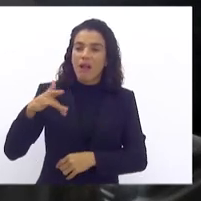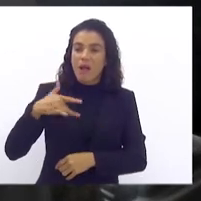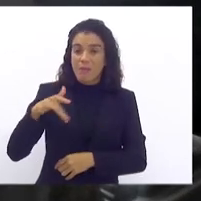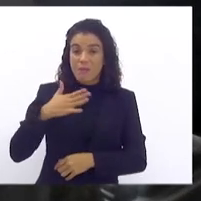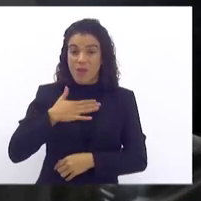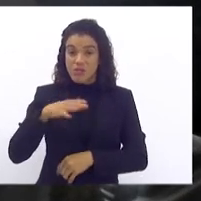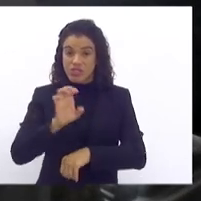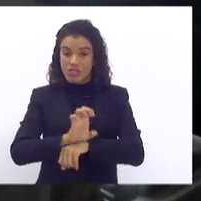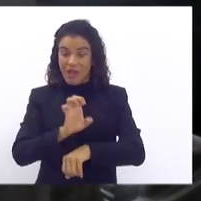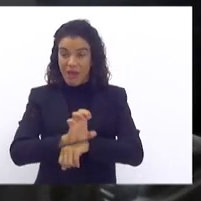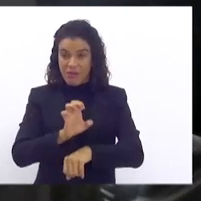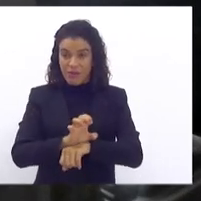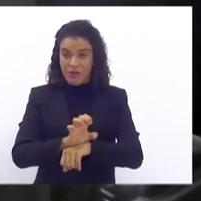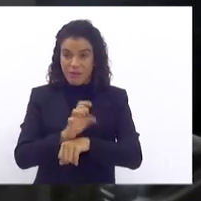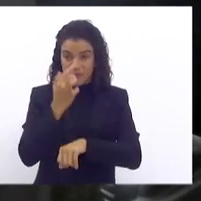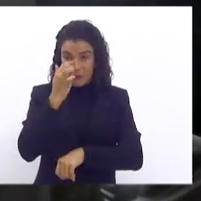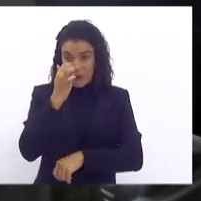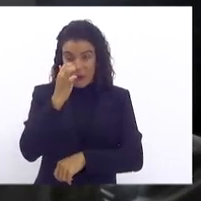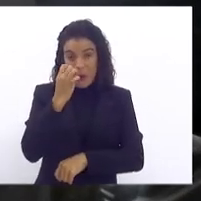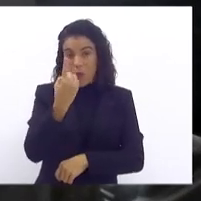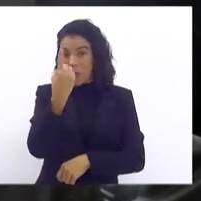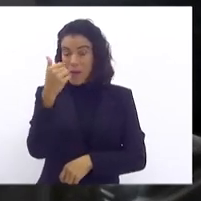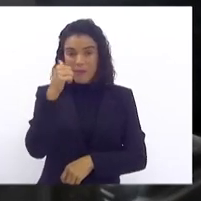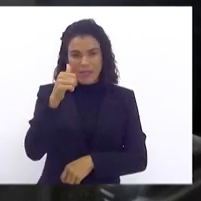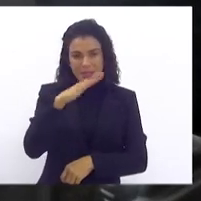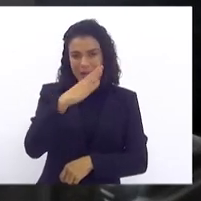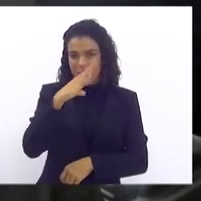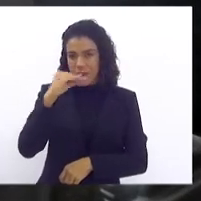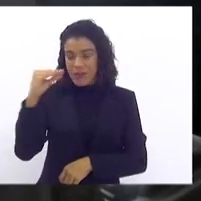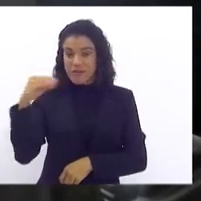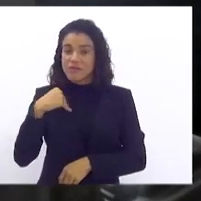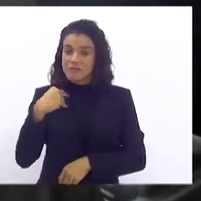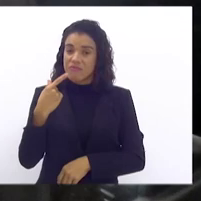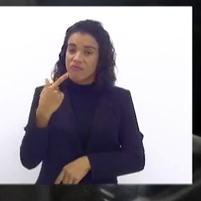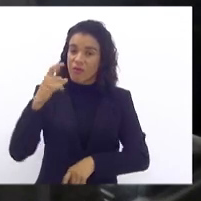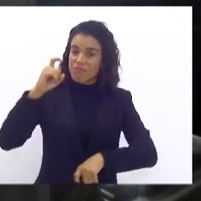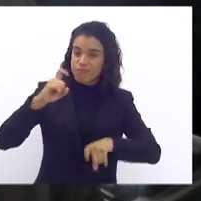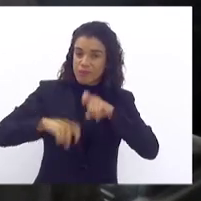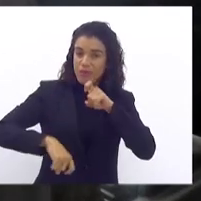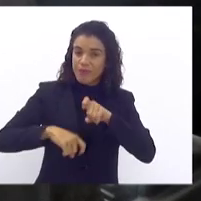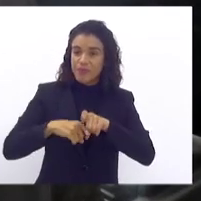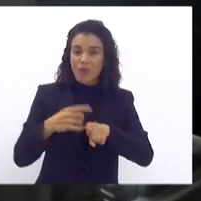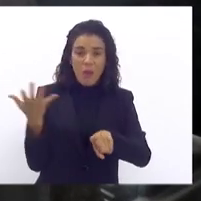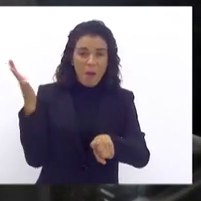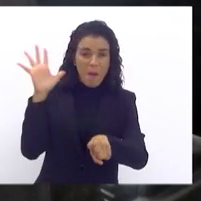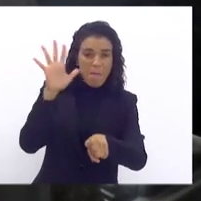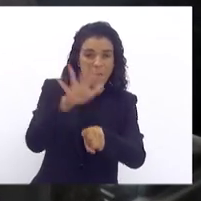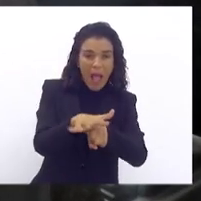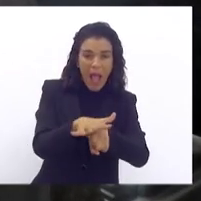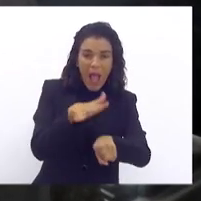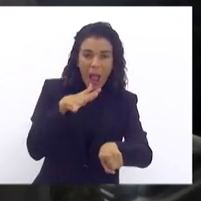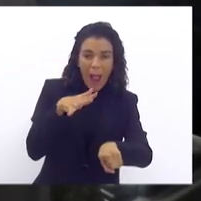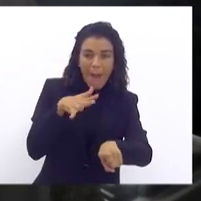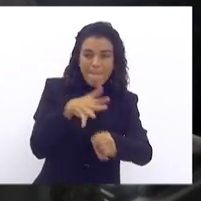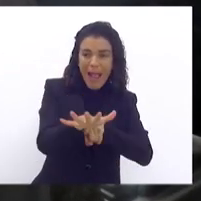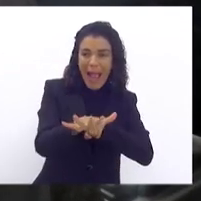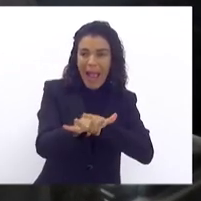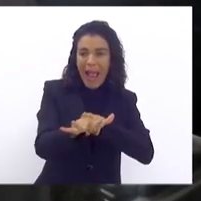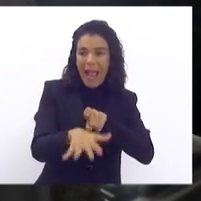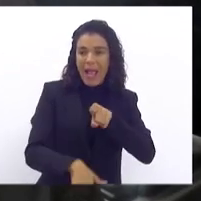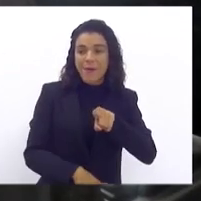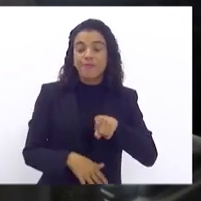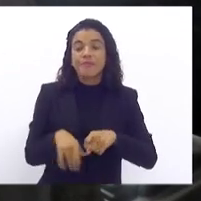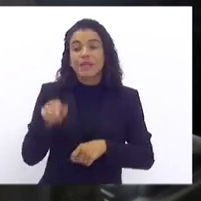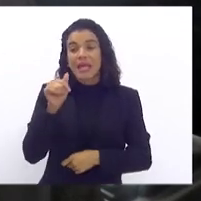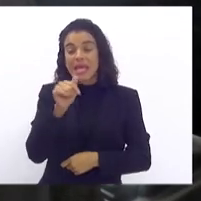meu estado também, de uma menina, uma adolescente, que foi violentada coletivamente.